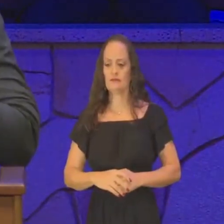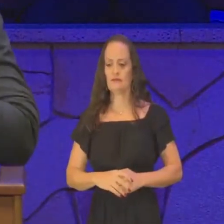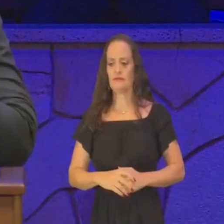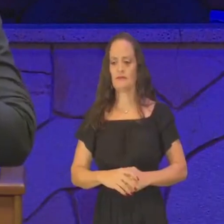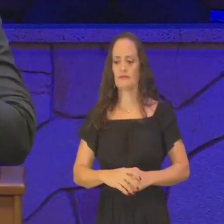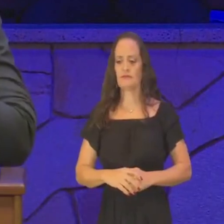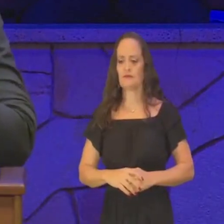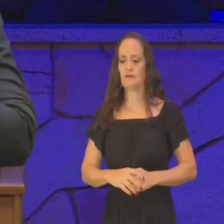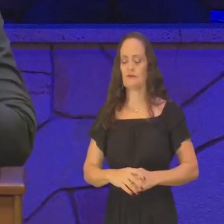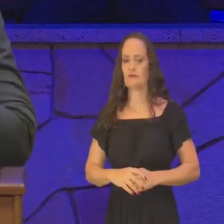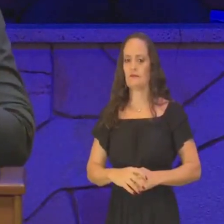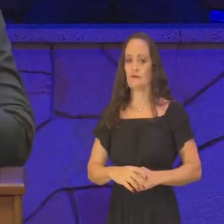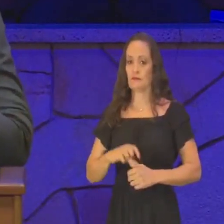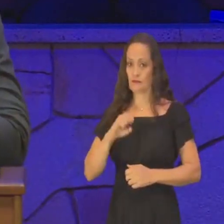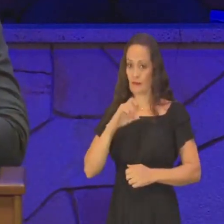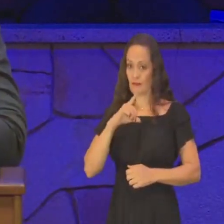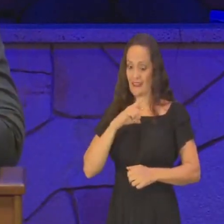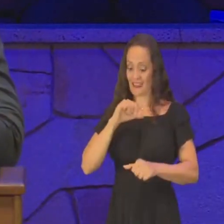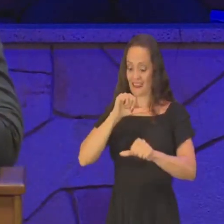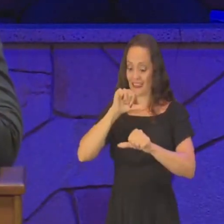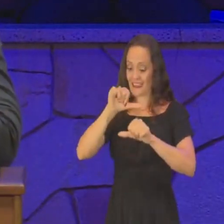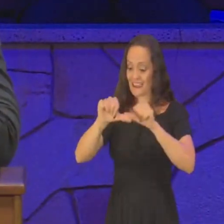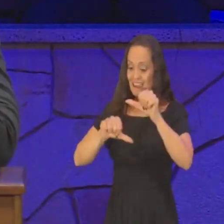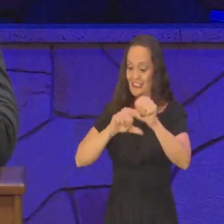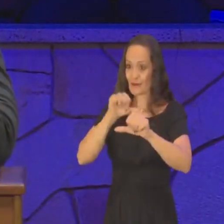E quando a transformação vier,